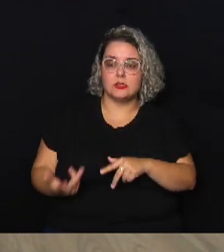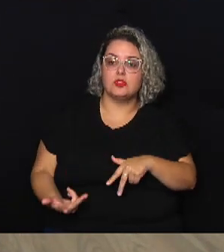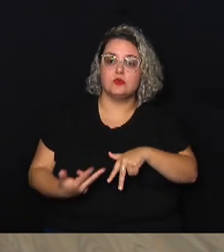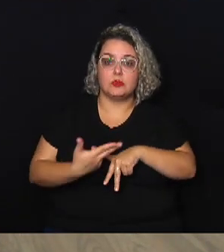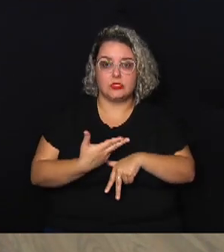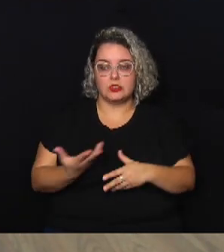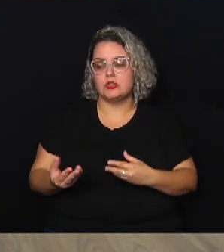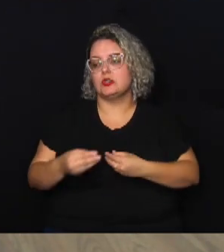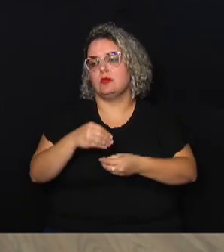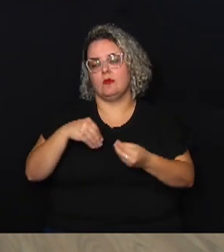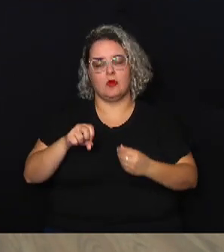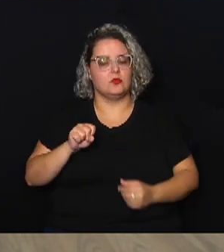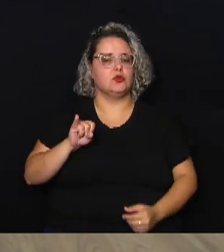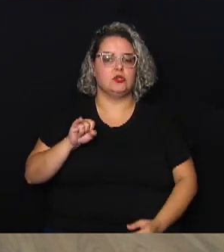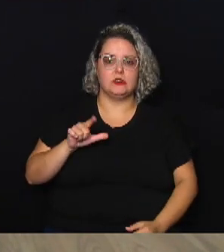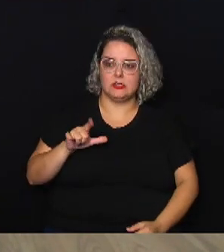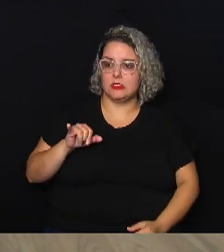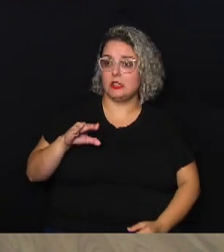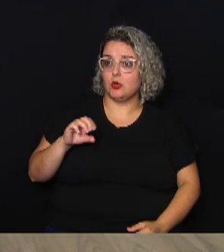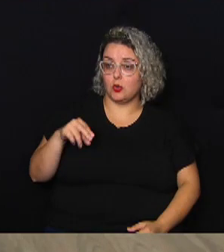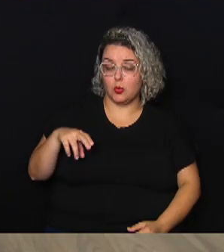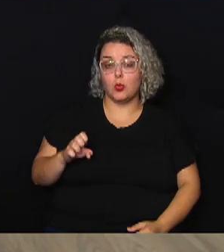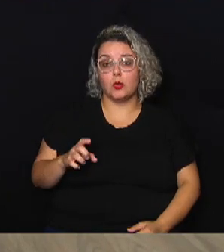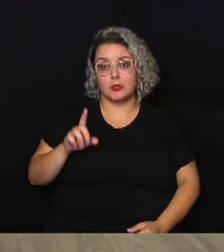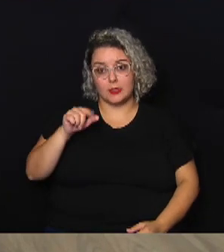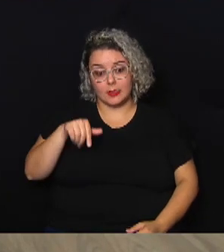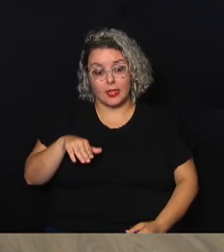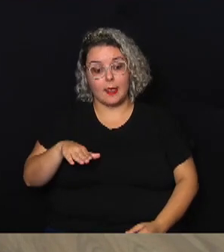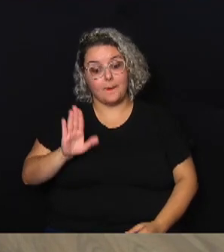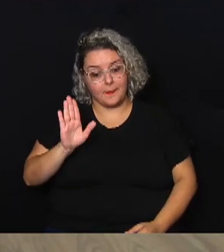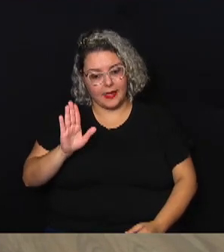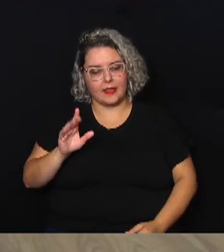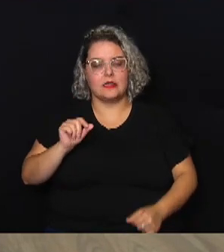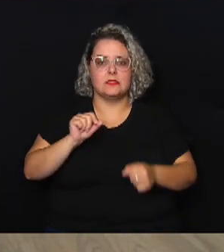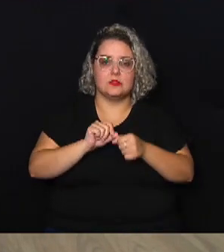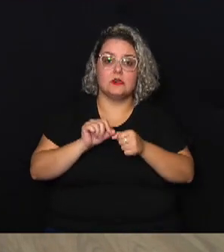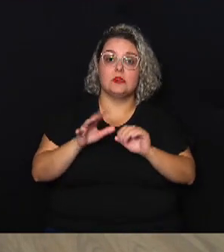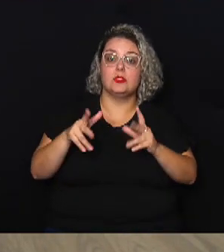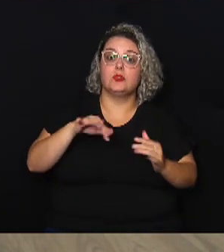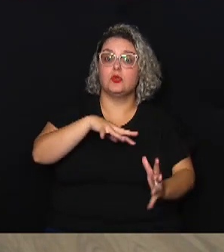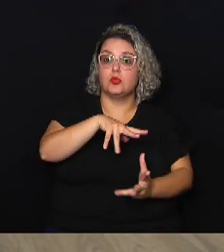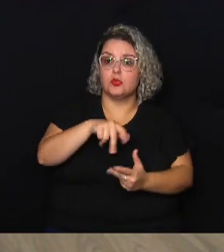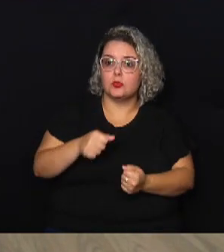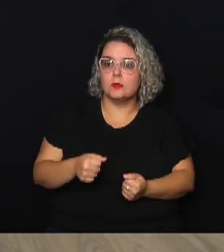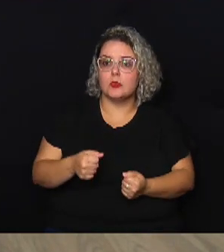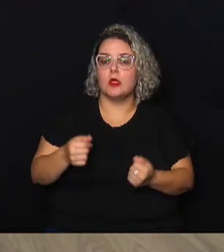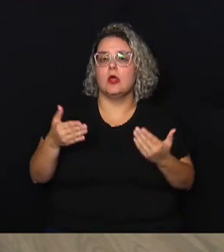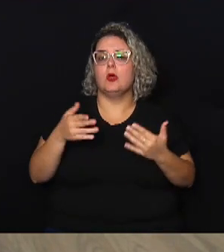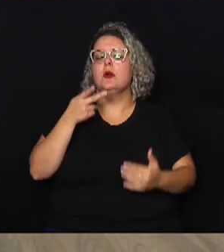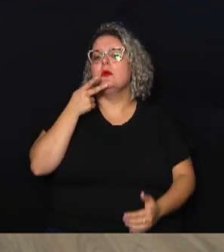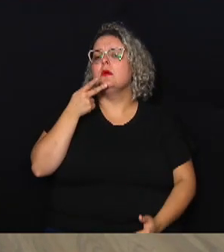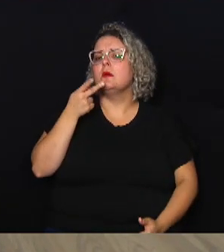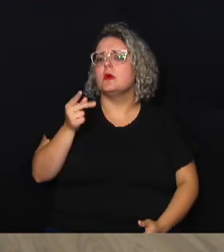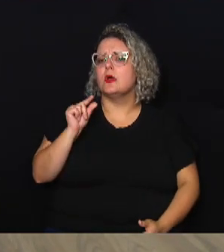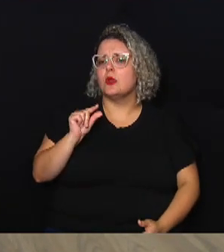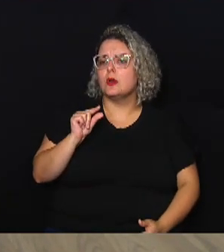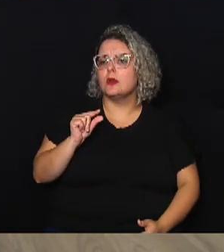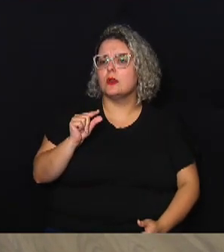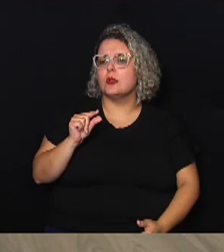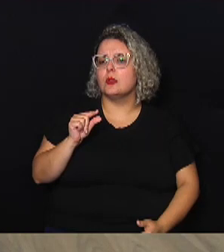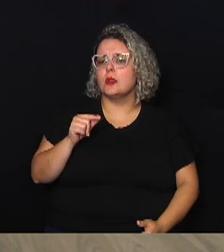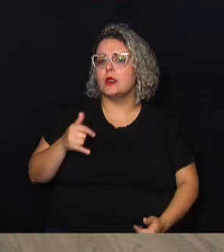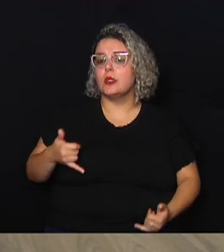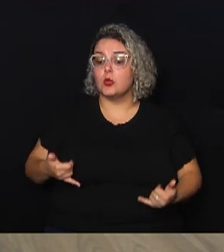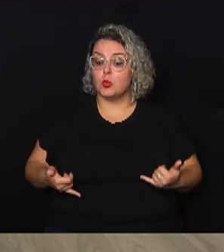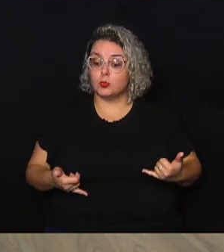envolve o silicone, que o senhor acabou de falar, que é uma das mais realizadas aí em todo o mundo. Agora vamos falar um pouquinho aí das gordurinhas que